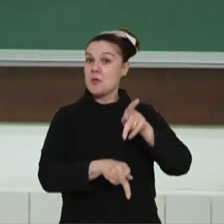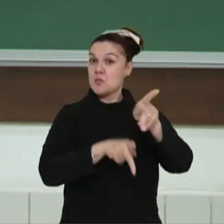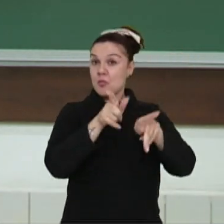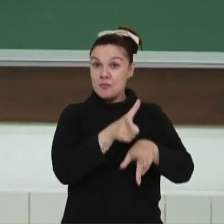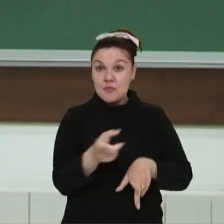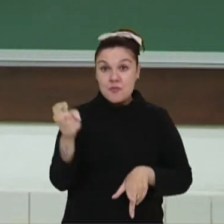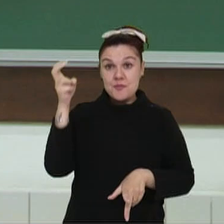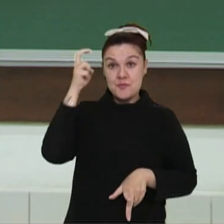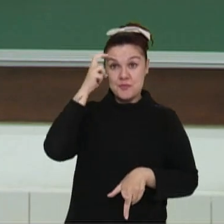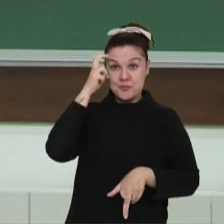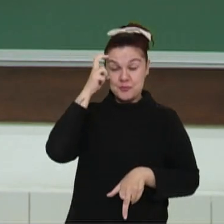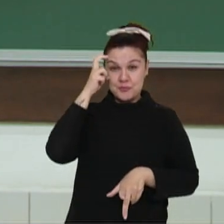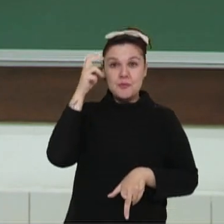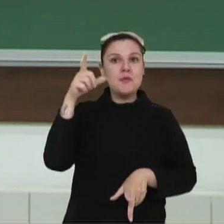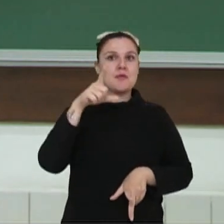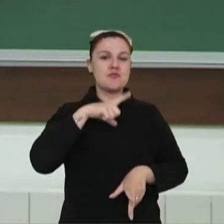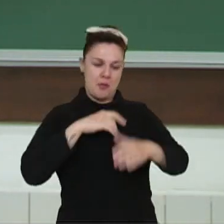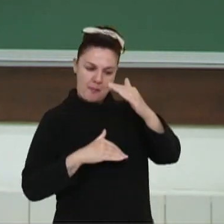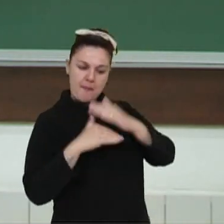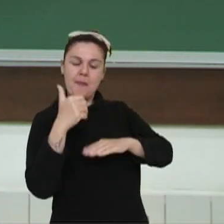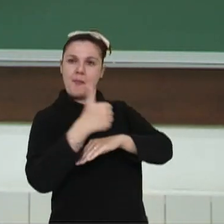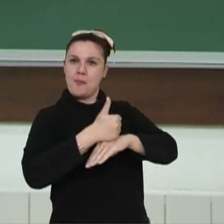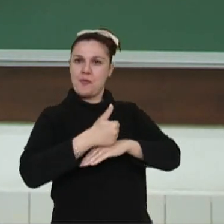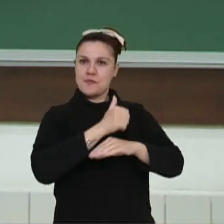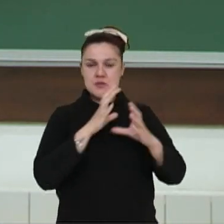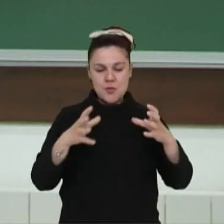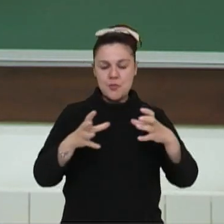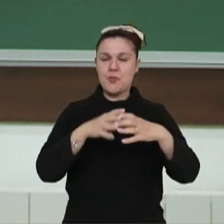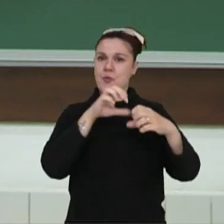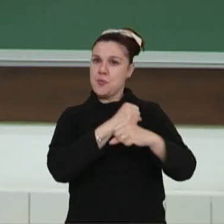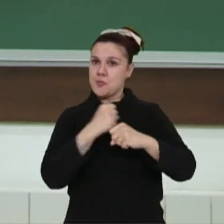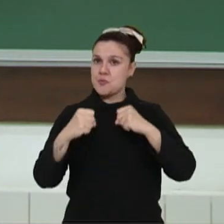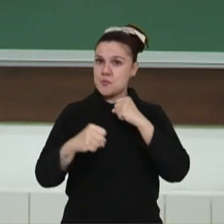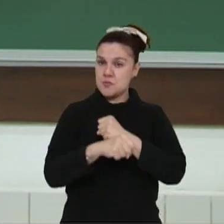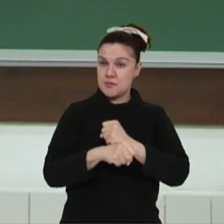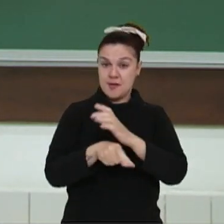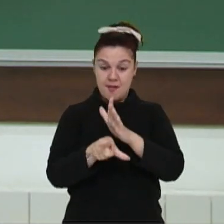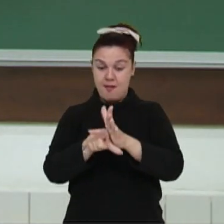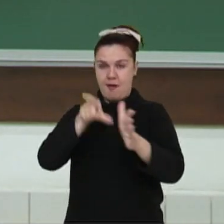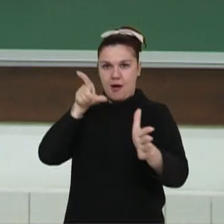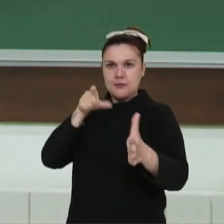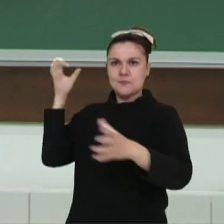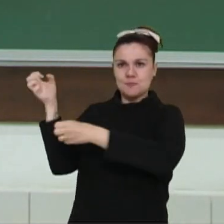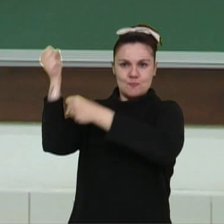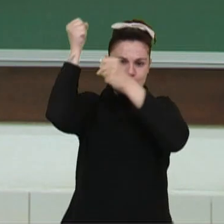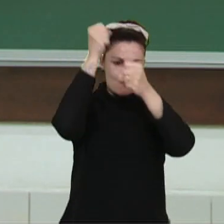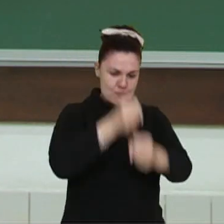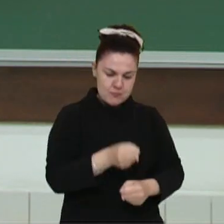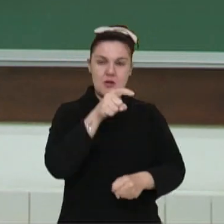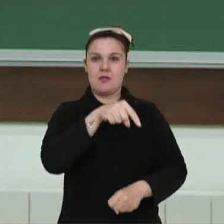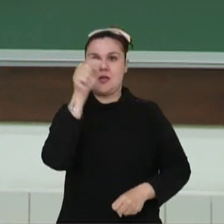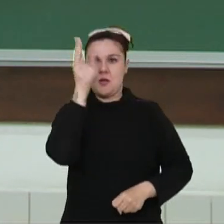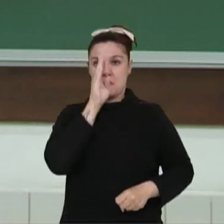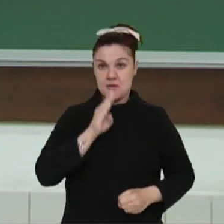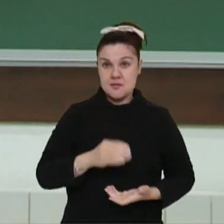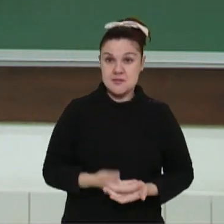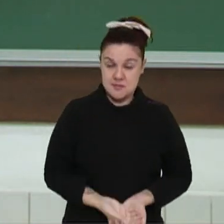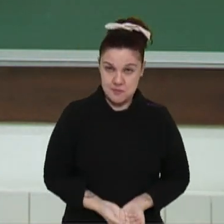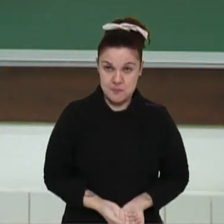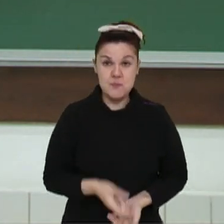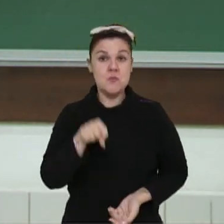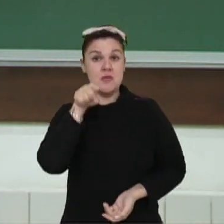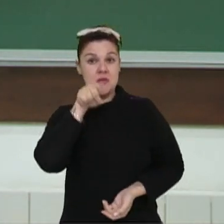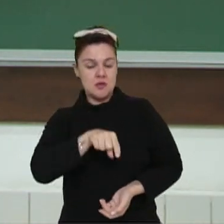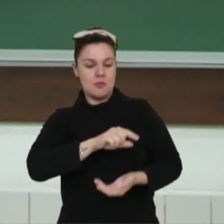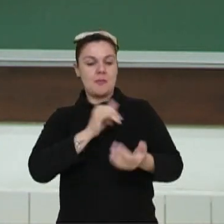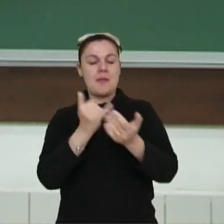uma cultura, eles tinham suas profissões, suas atividades sociais antes de serem brutalmente trazidos para cá. E aí a gente simplesmente